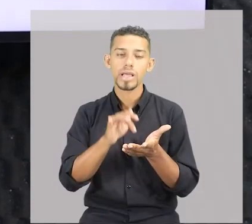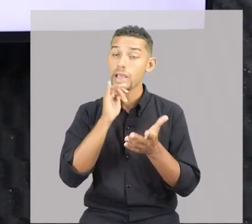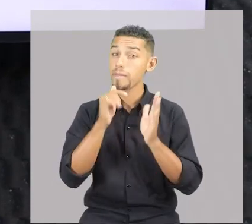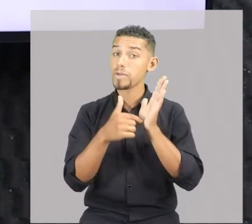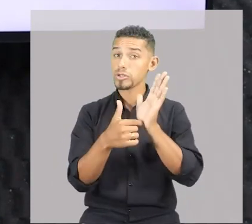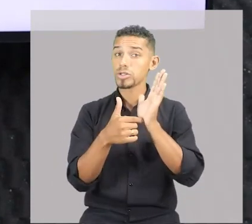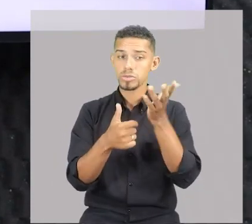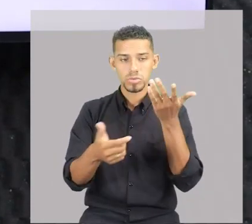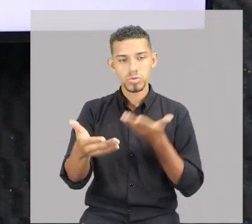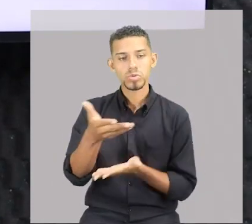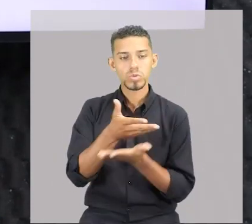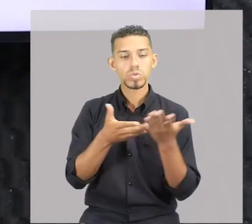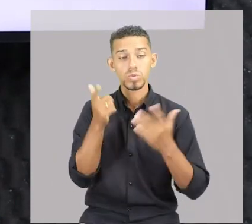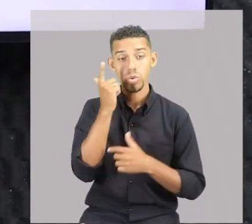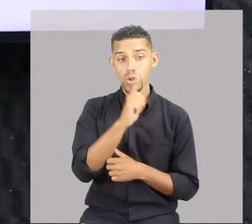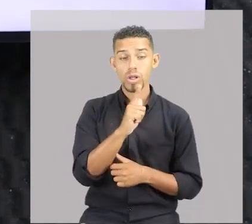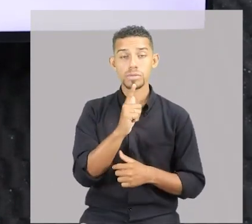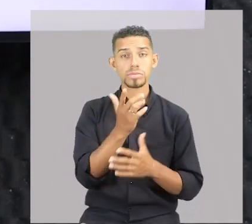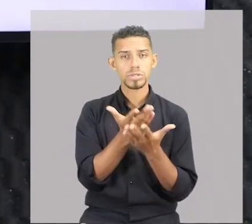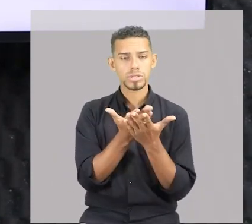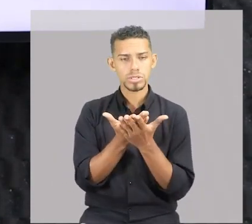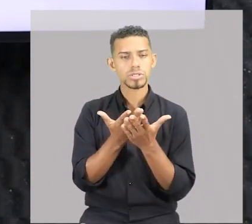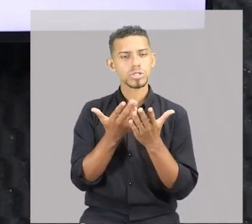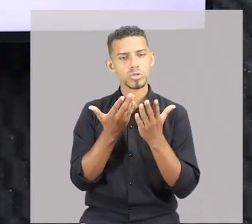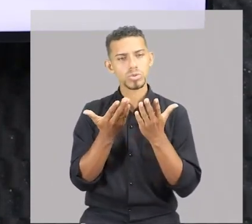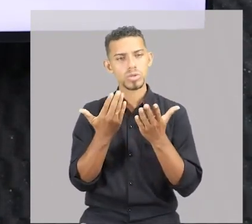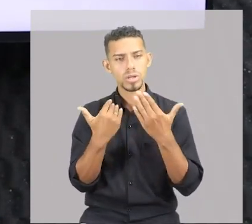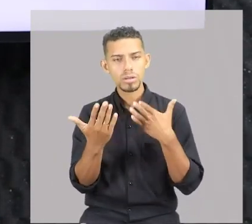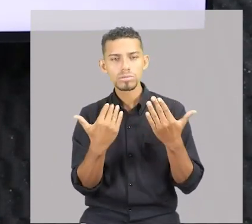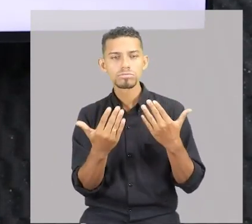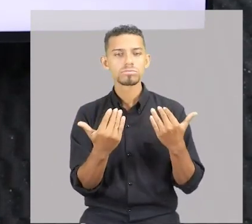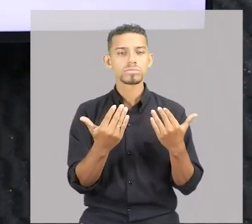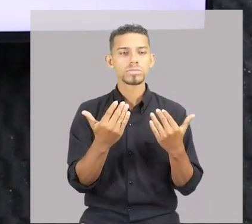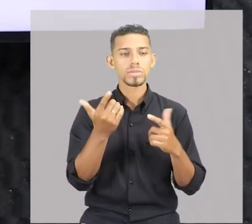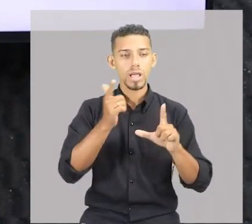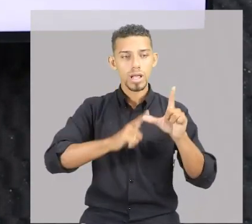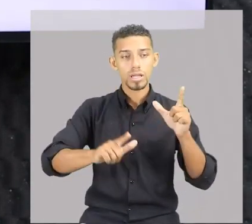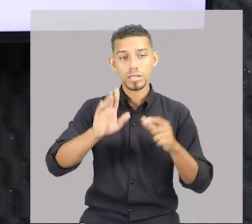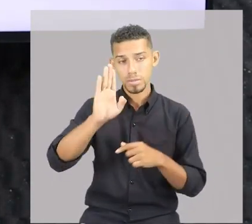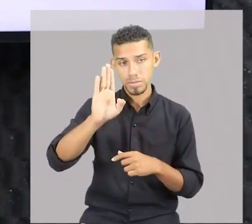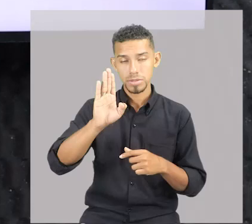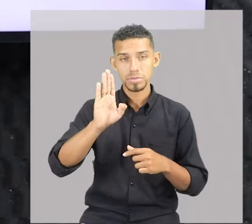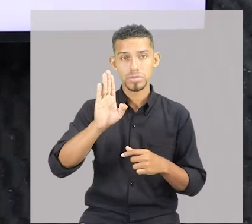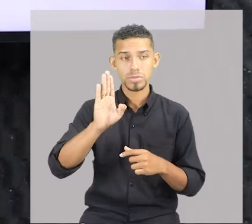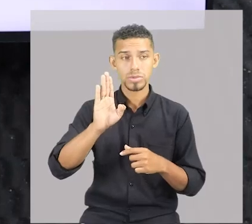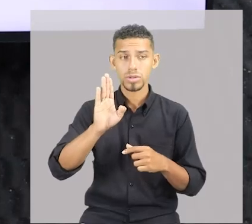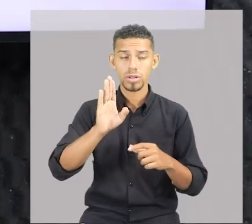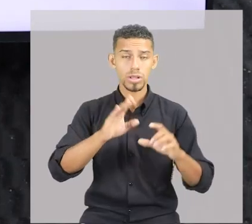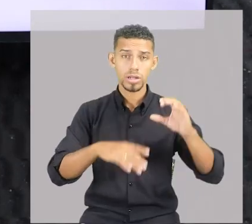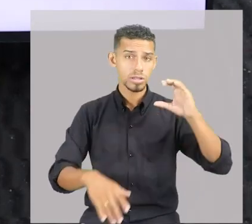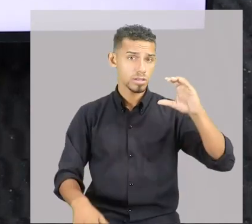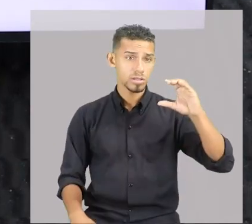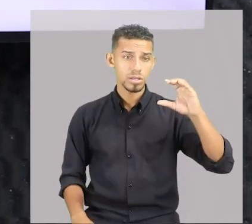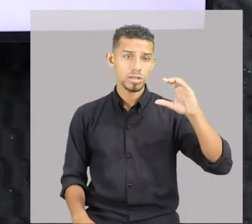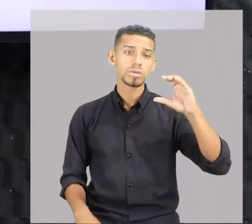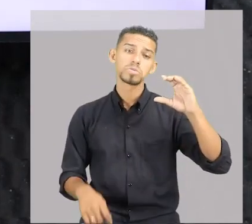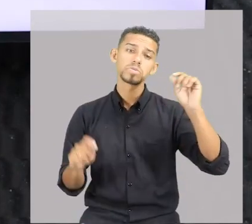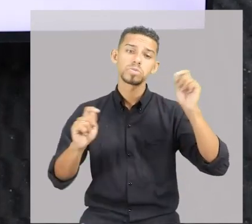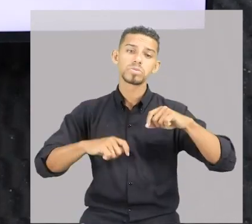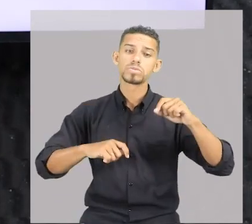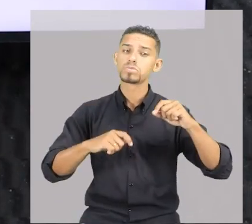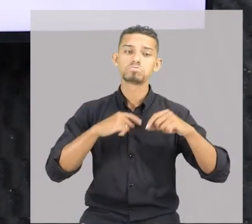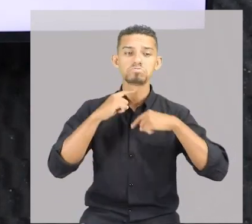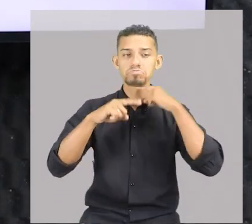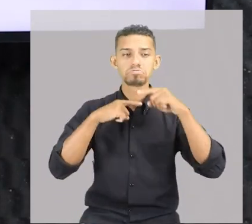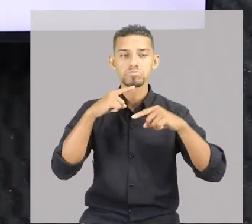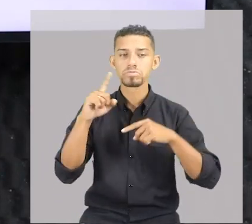podem interagir, que elas podem dialogar, como diz a letra B. Então esse começo da letra C já torna ela uma opção